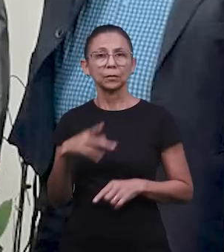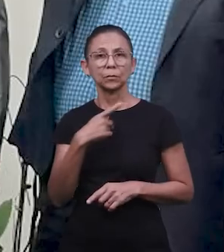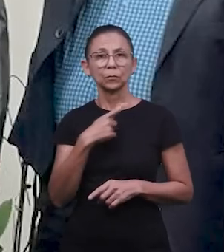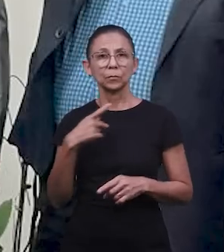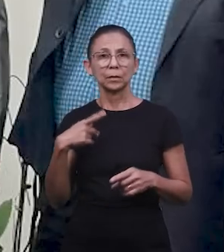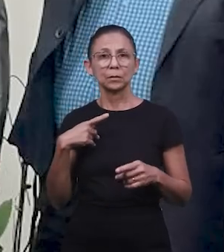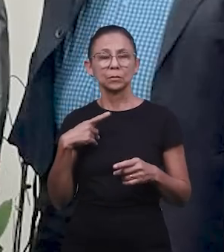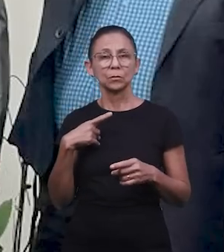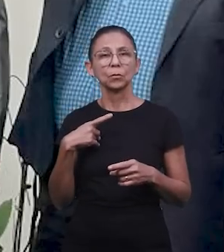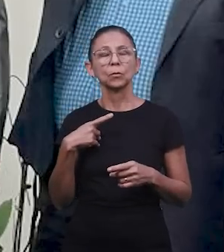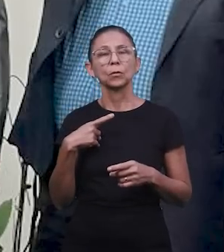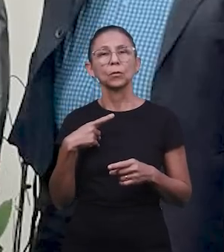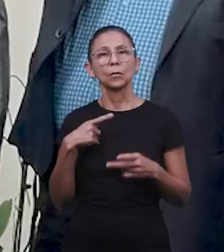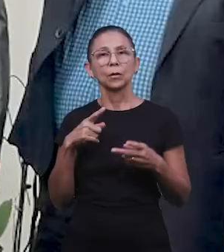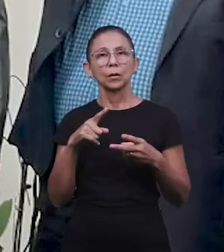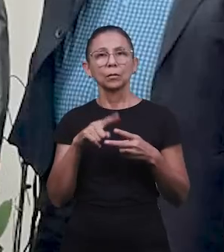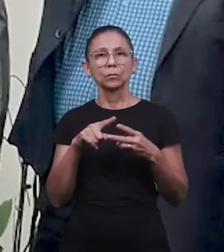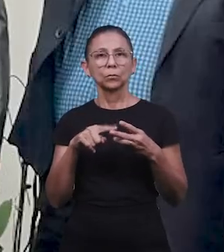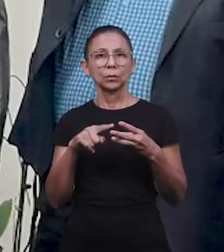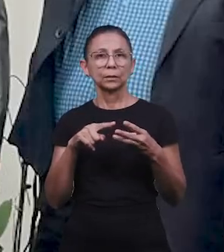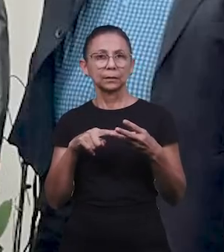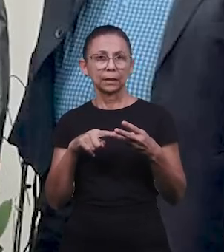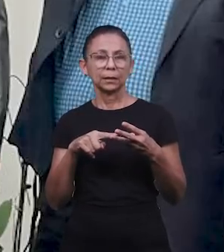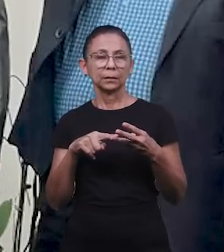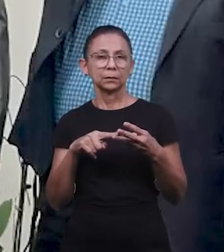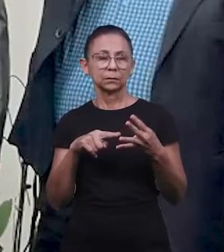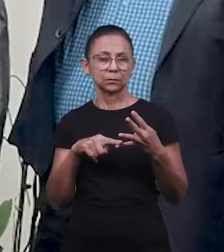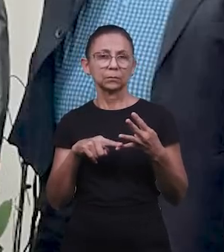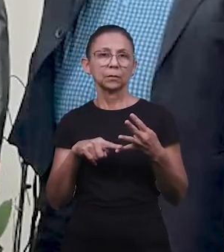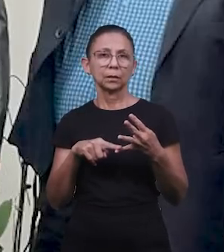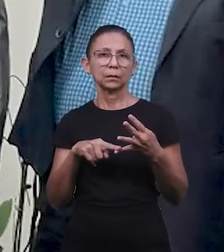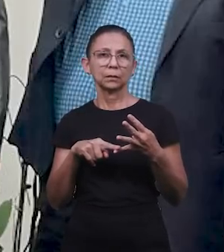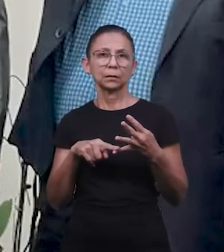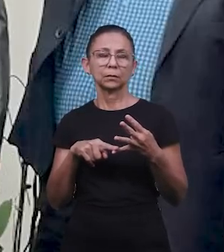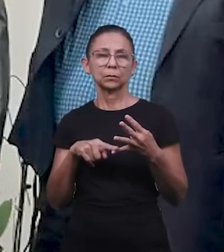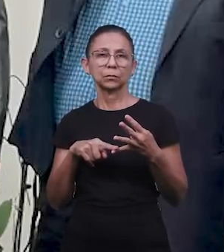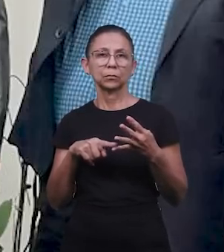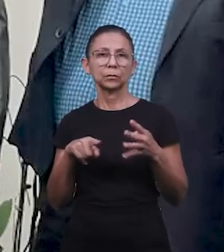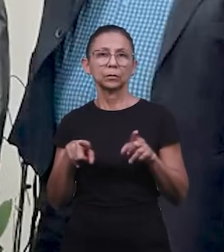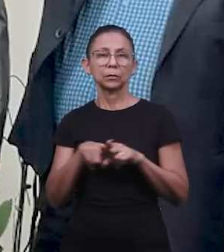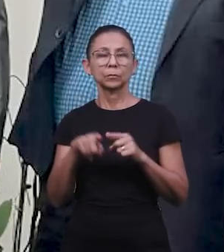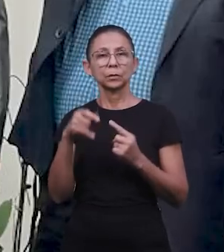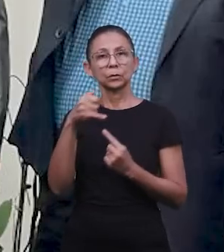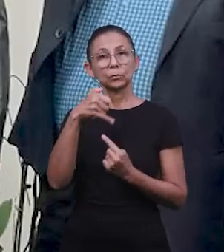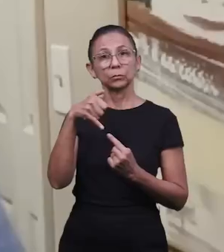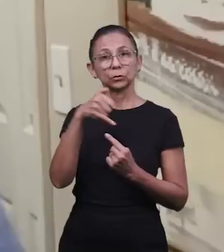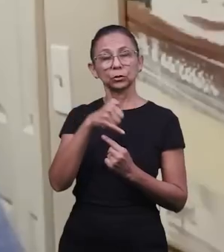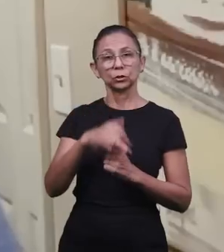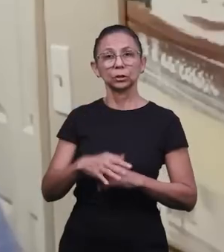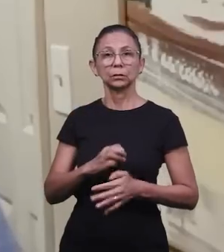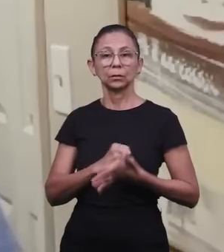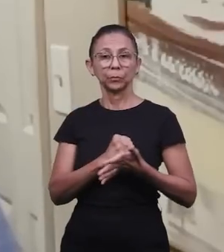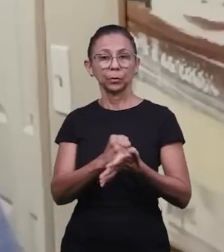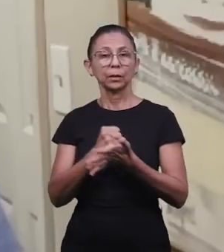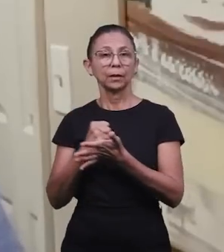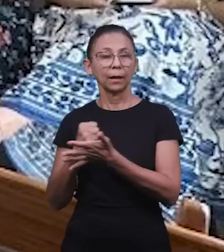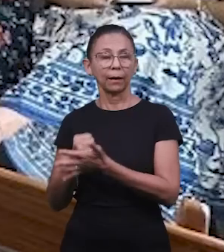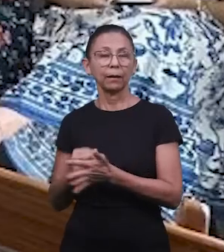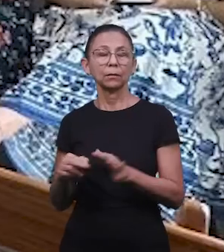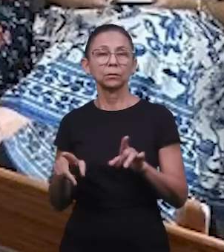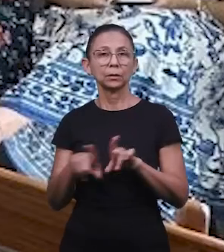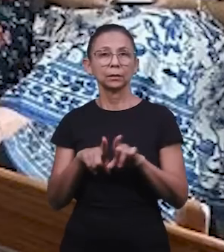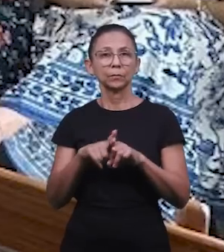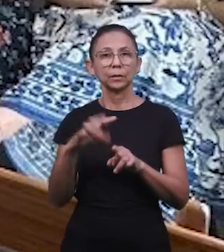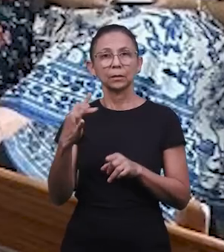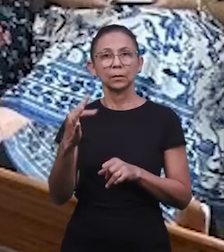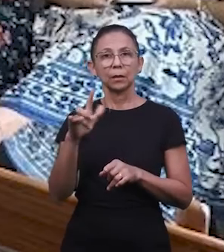José Roberto, Pirajara Freitas, Ramon de Paula, Rogério Silva e o ungido Wayne Royal. Também na Flórida, o